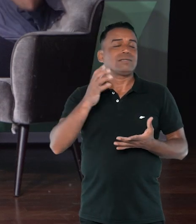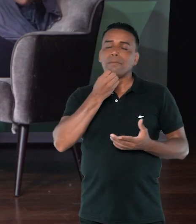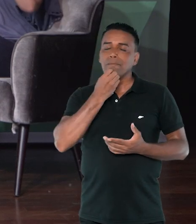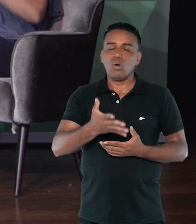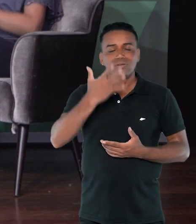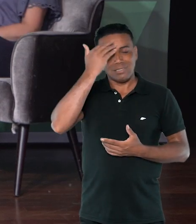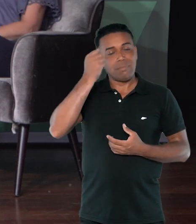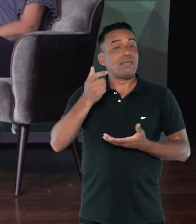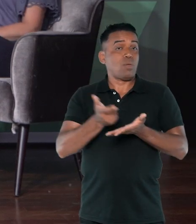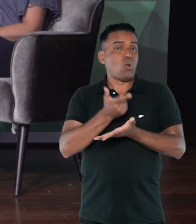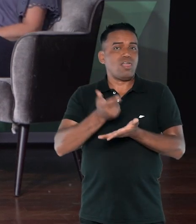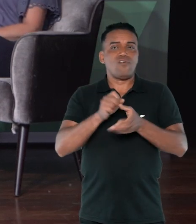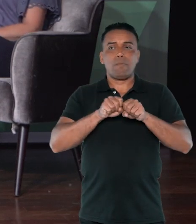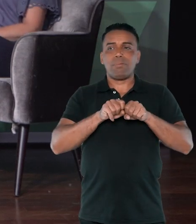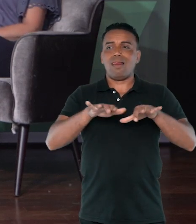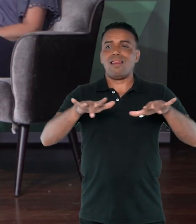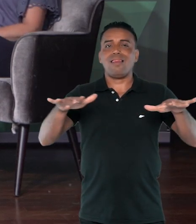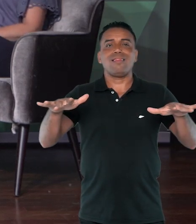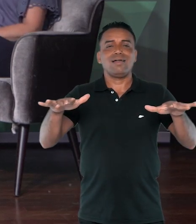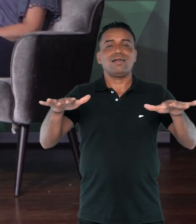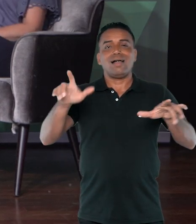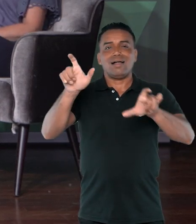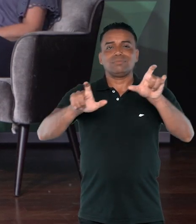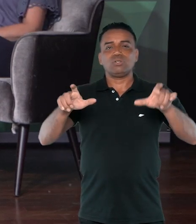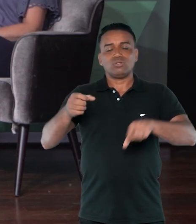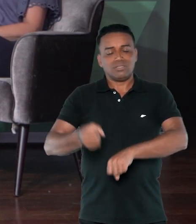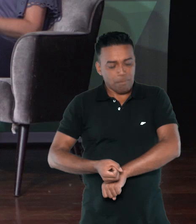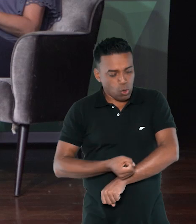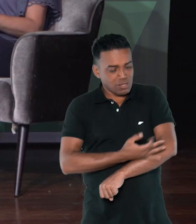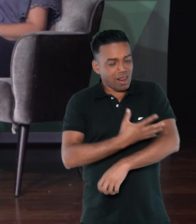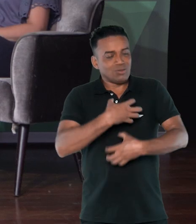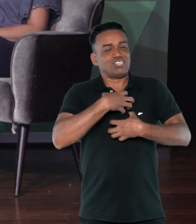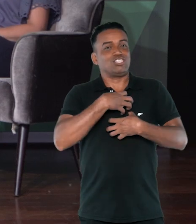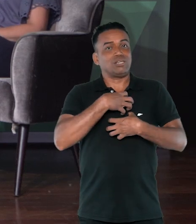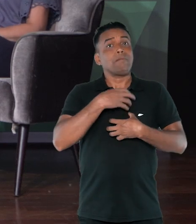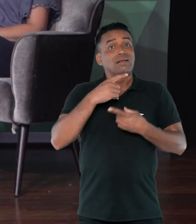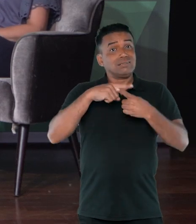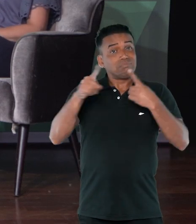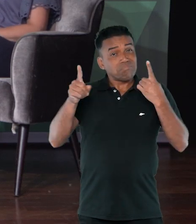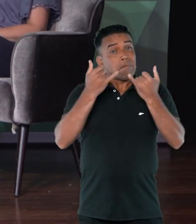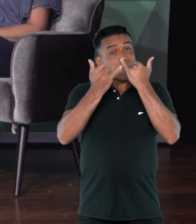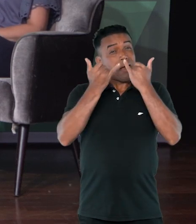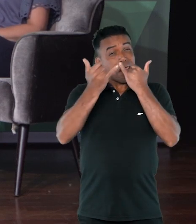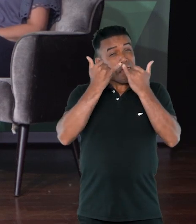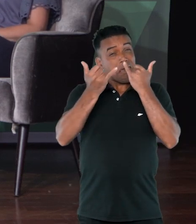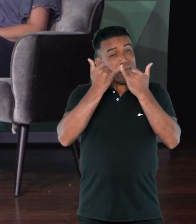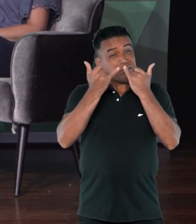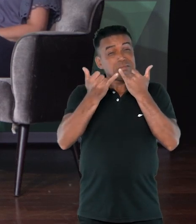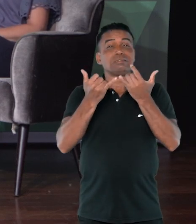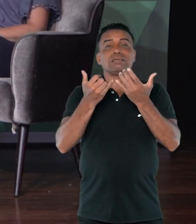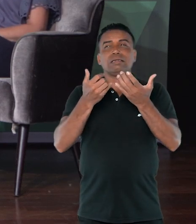Abre-se as comportas, né? Assim, é muito, muito... É único, é difícil de explicar e fácil de